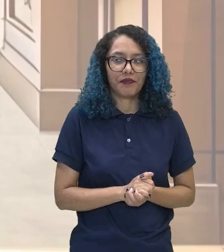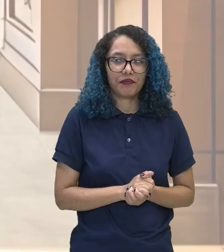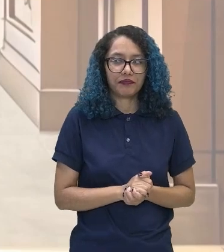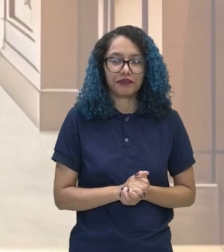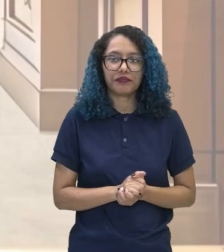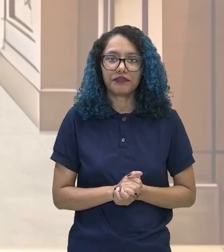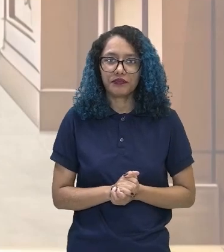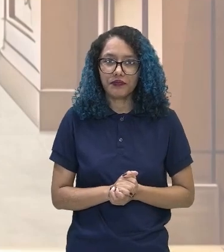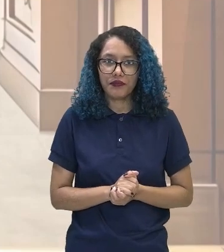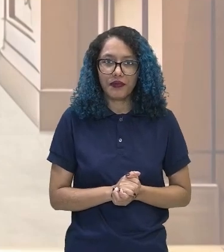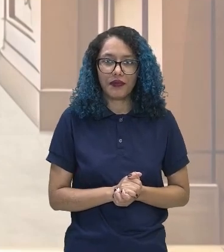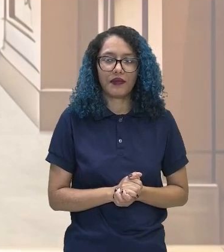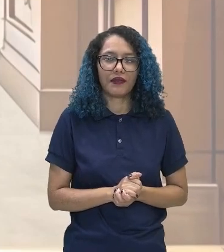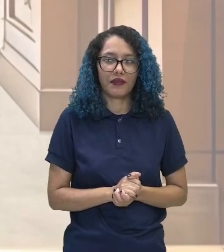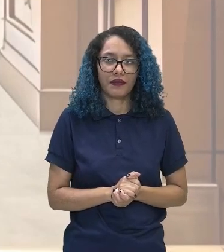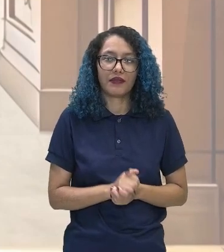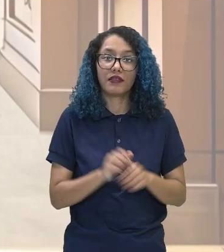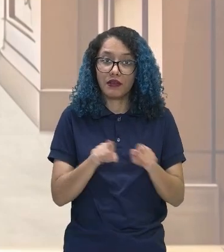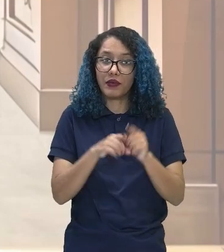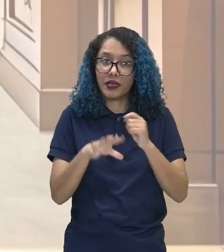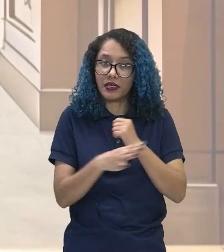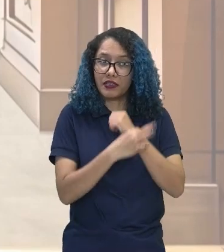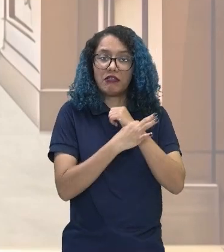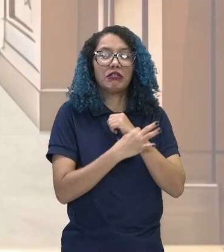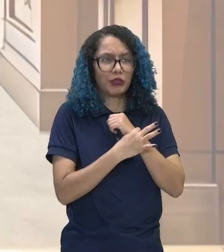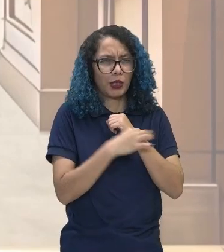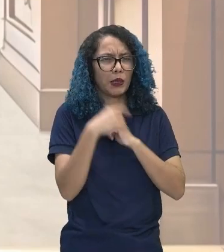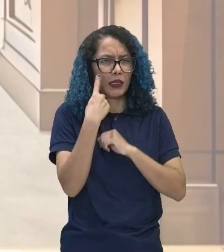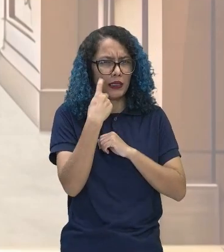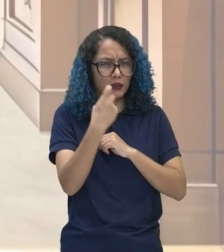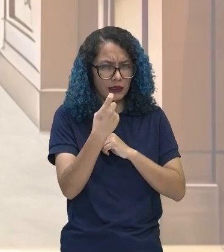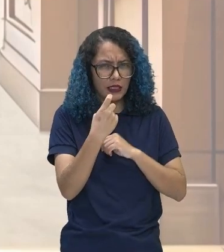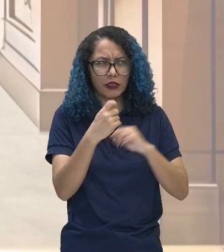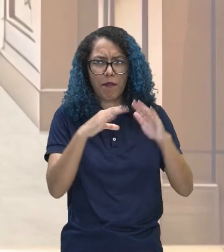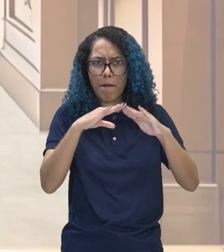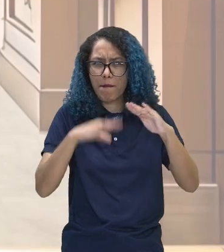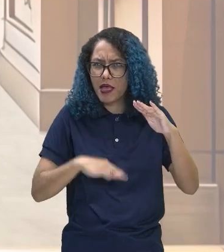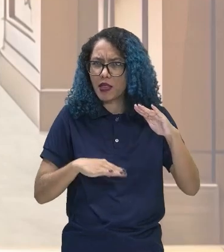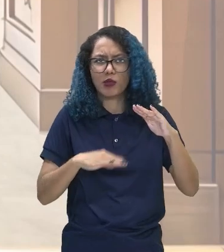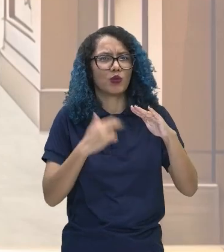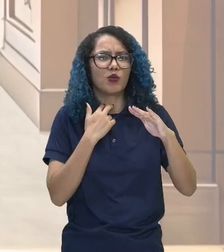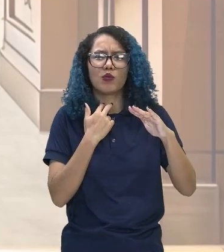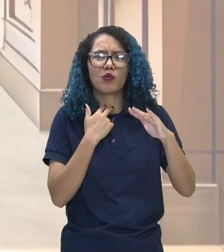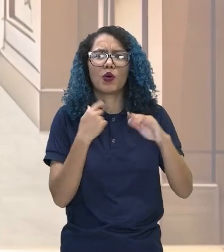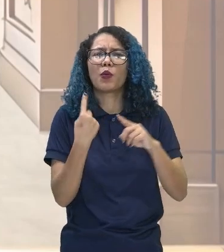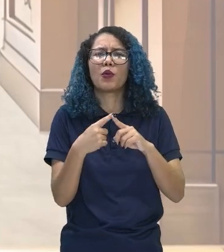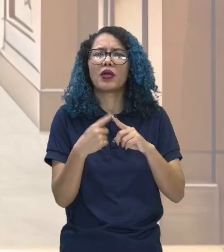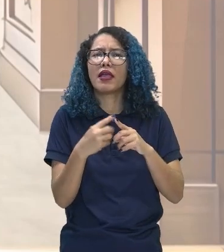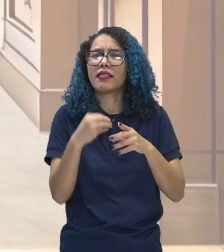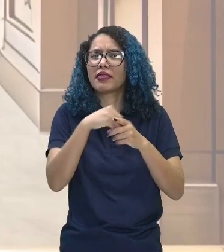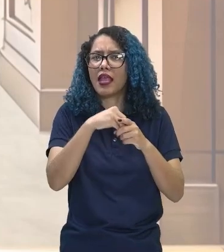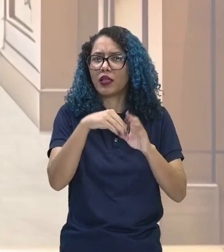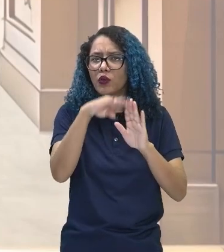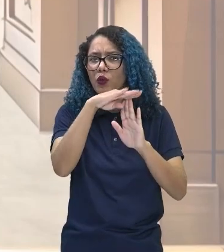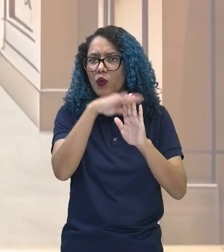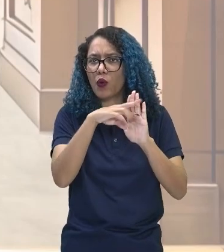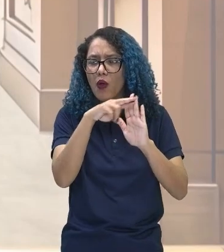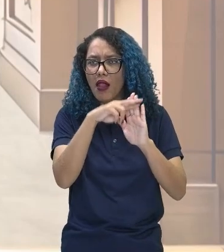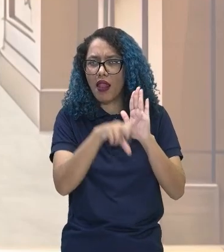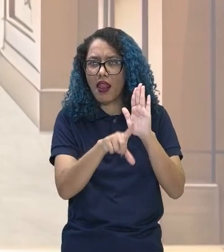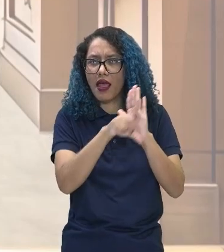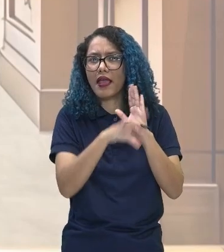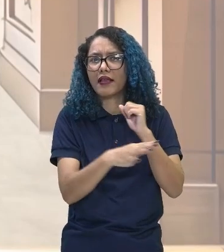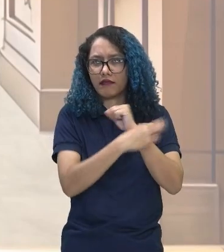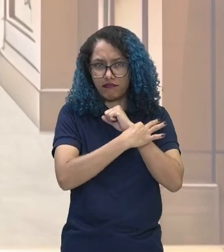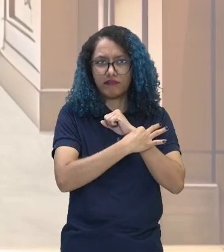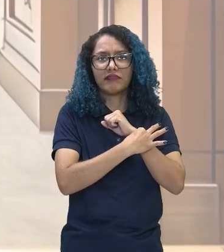garantia algo que nos chama muita atenção. Não dá para ganhar menos do que isso, porque a lei já garante, né? Sim, protege o